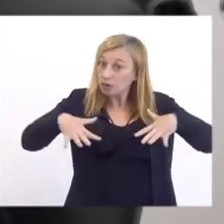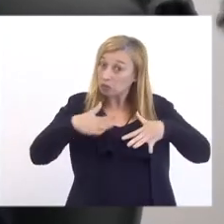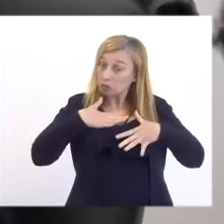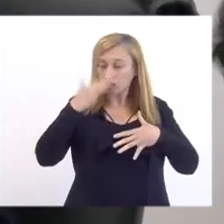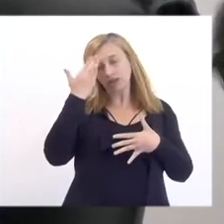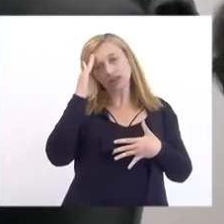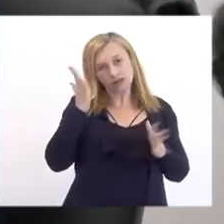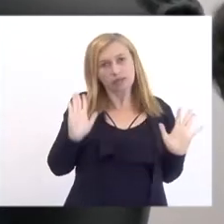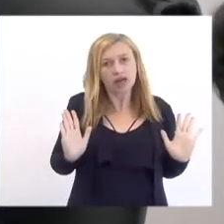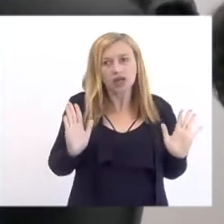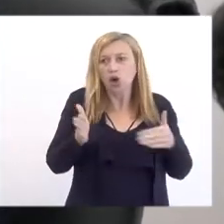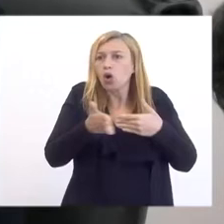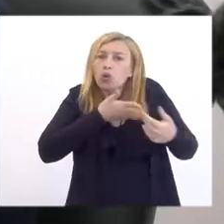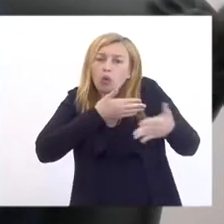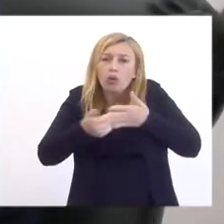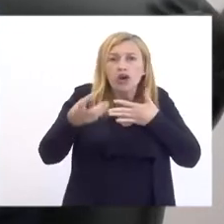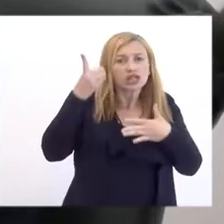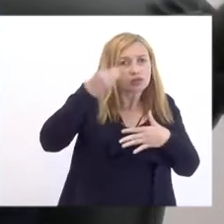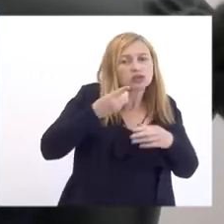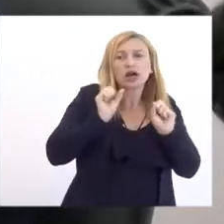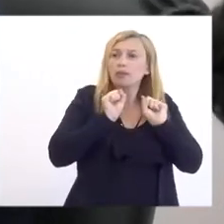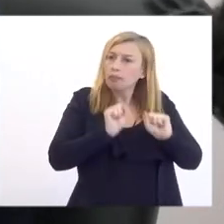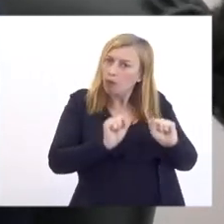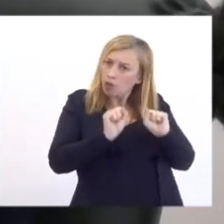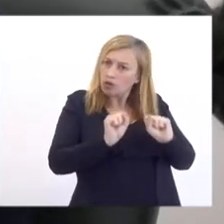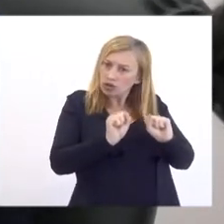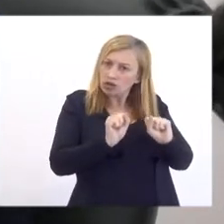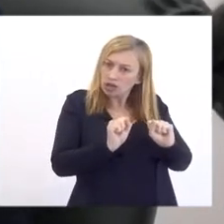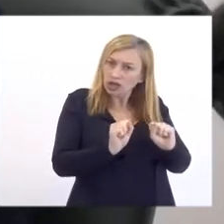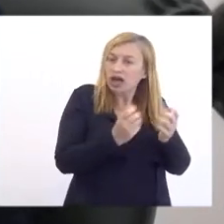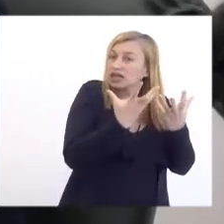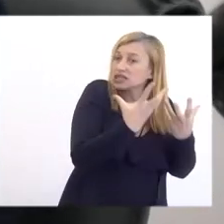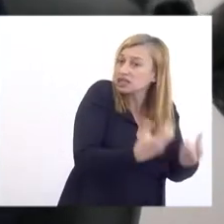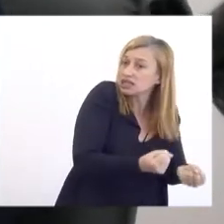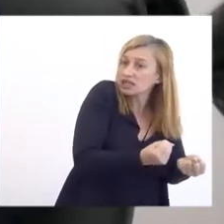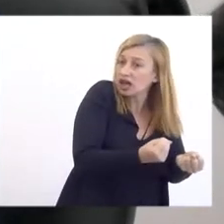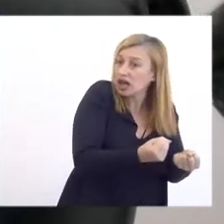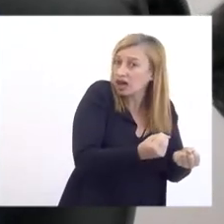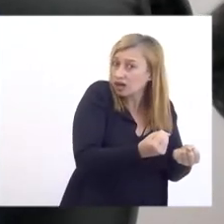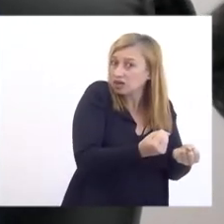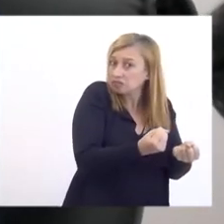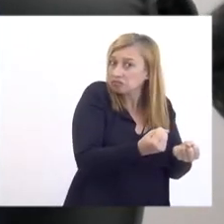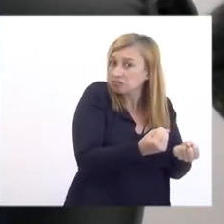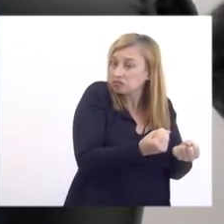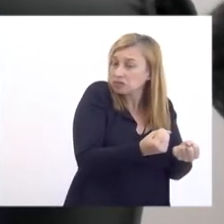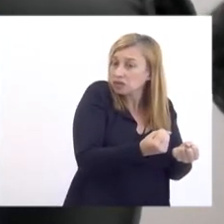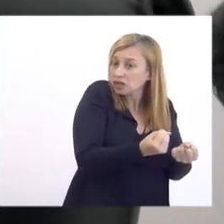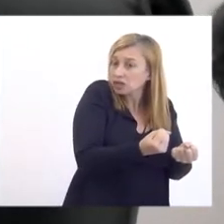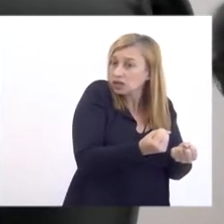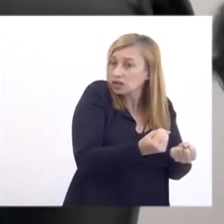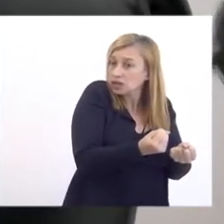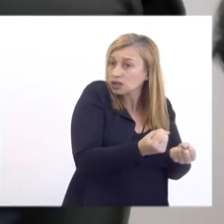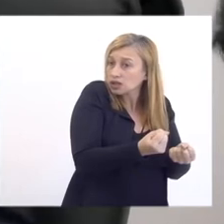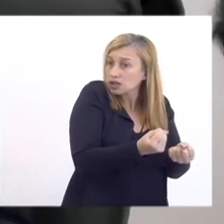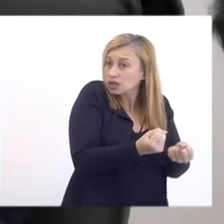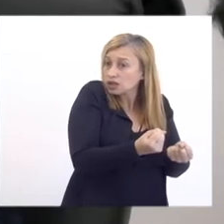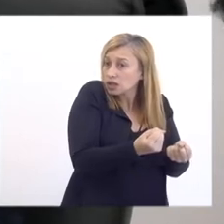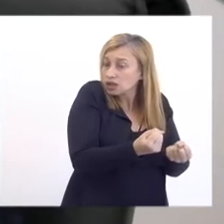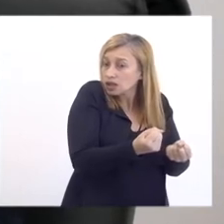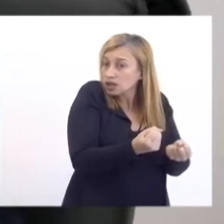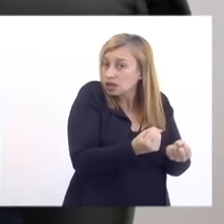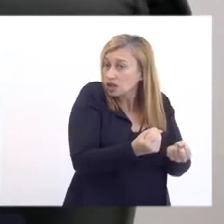entendimento, qualquer deputado pode apreciar a peça e submeter algum tipo de